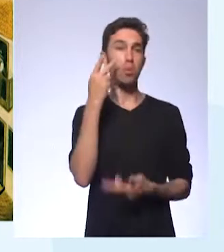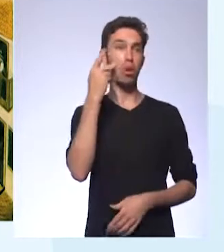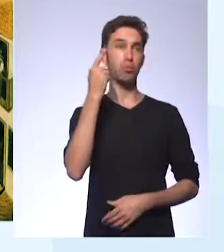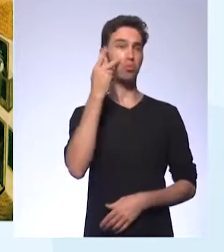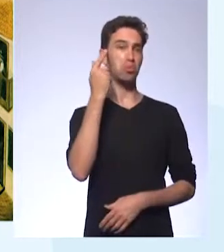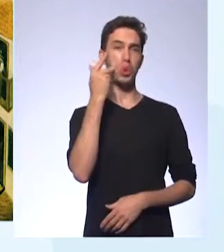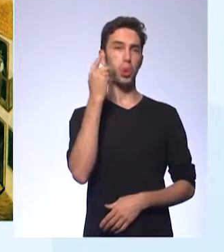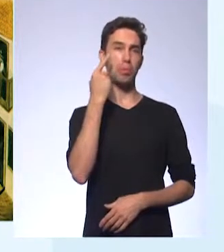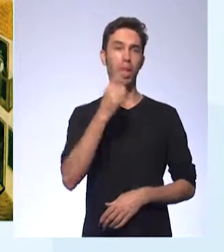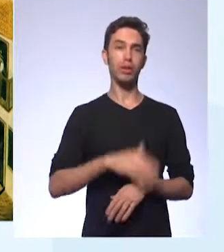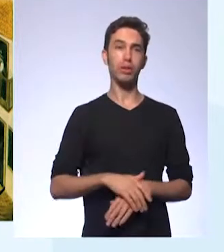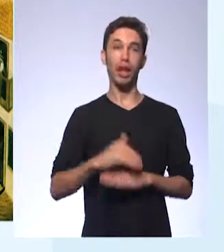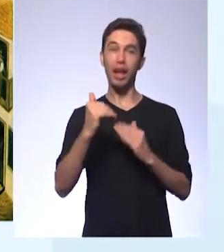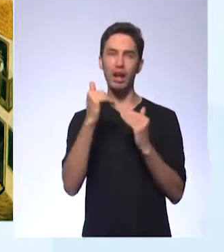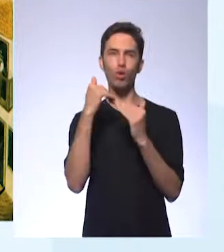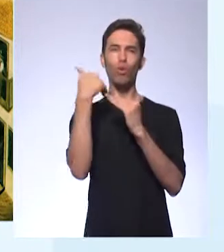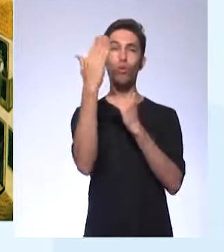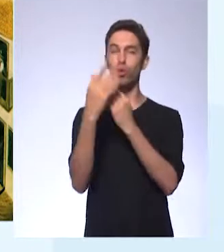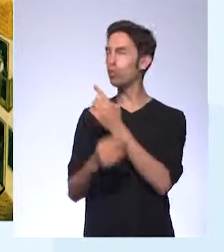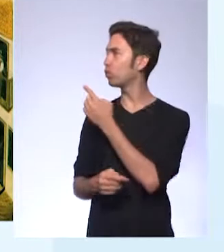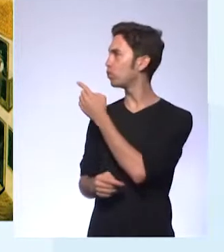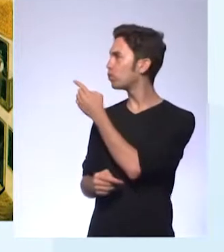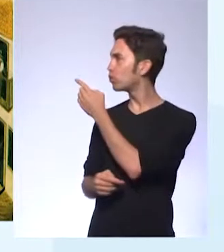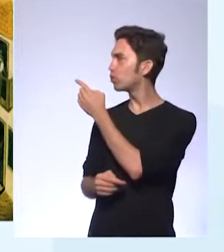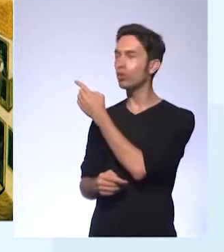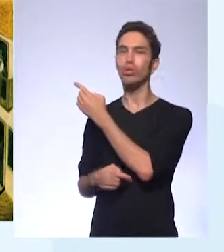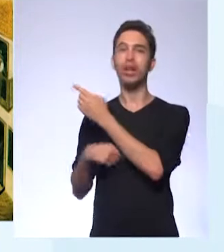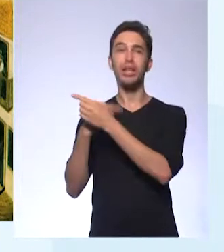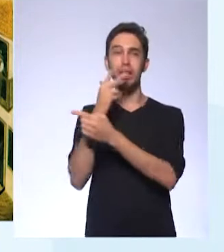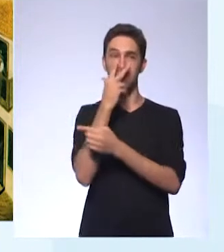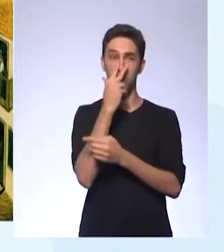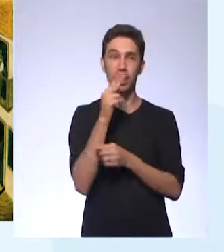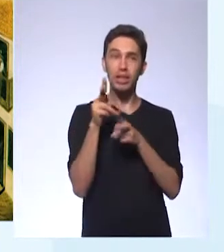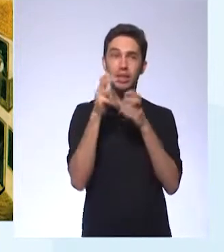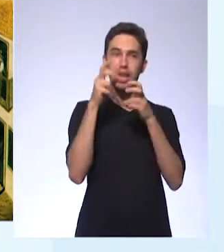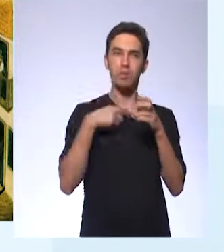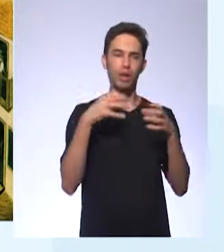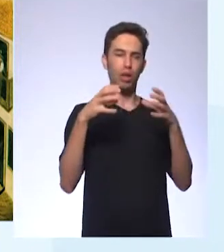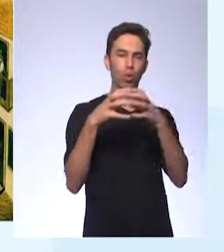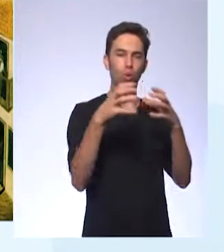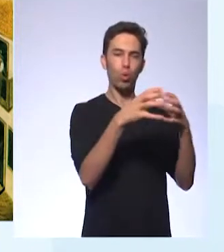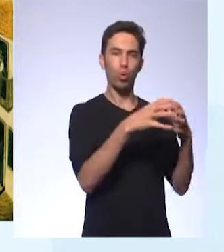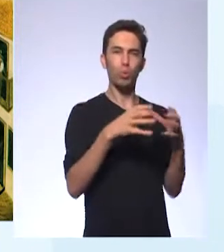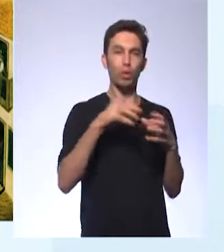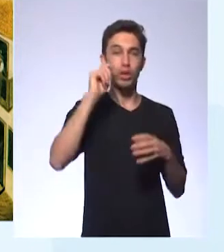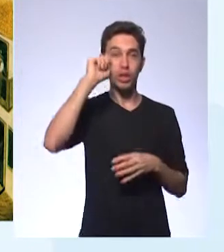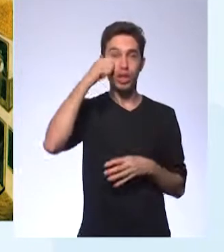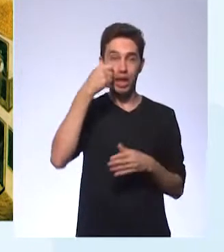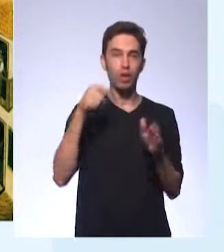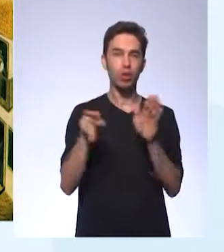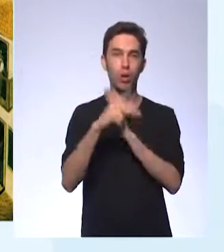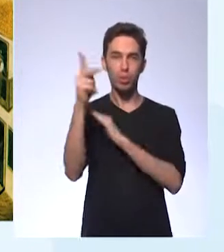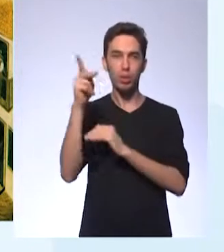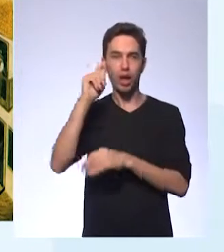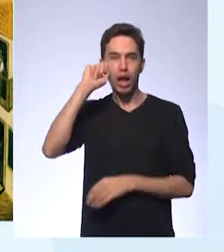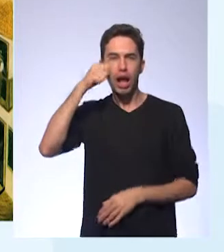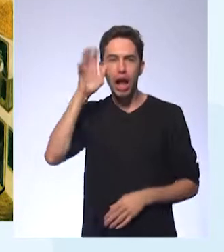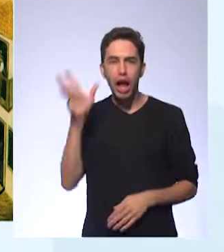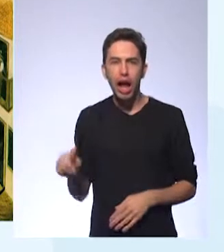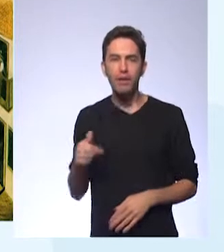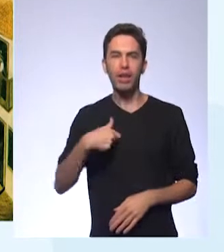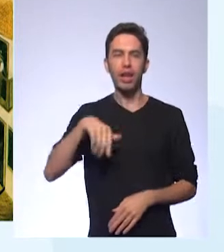imagem, nós podemos perceber grupos de negros africanos, como a professora Janaína sempre fala,